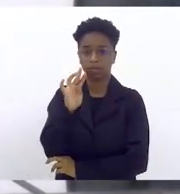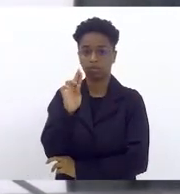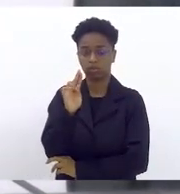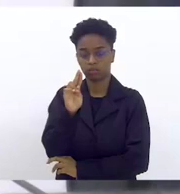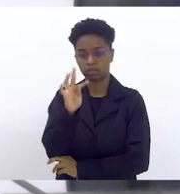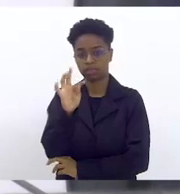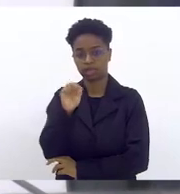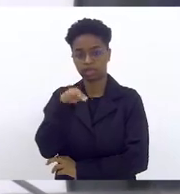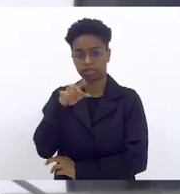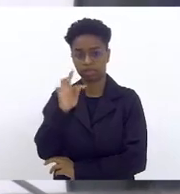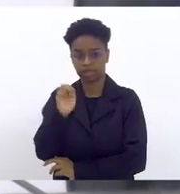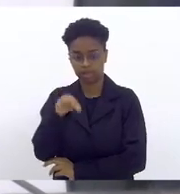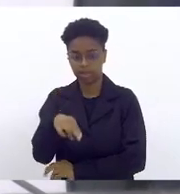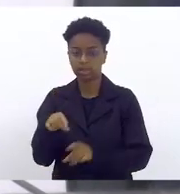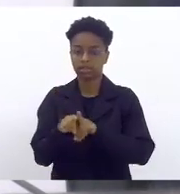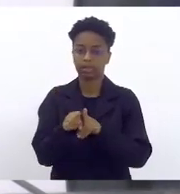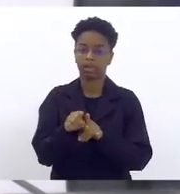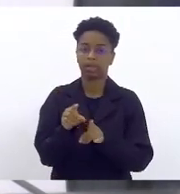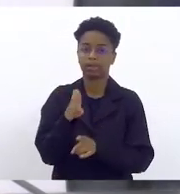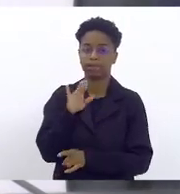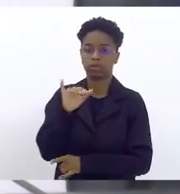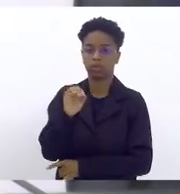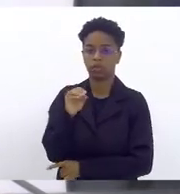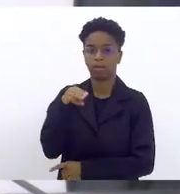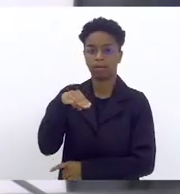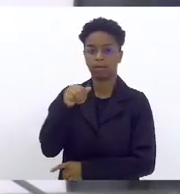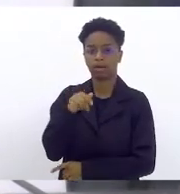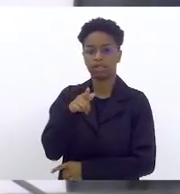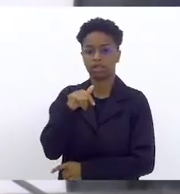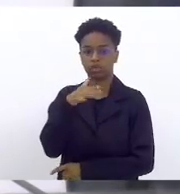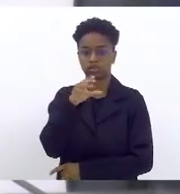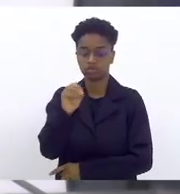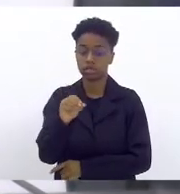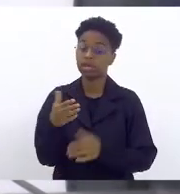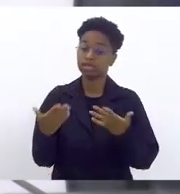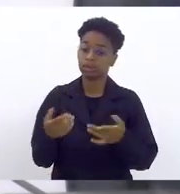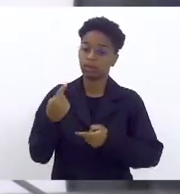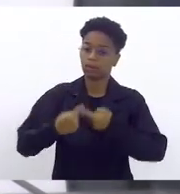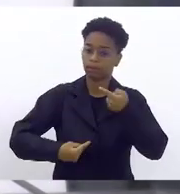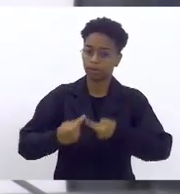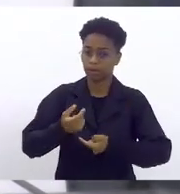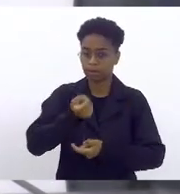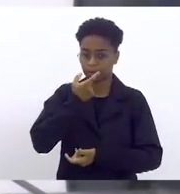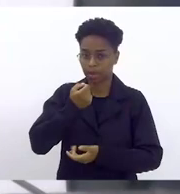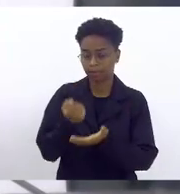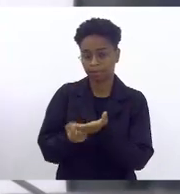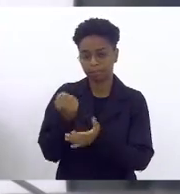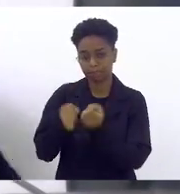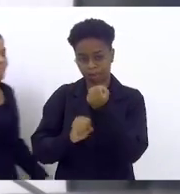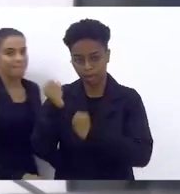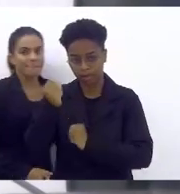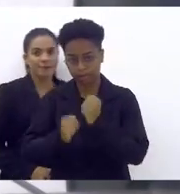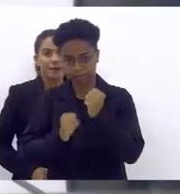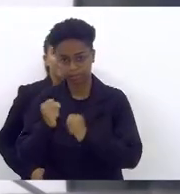a política de genéricos do ministro Serra dos anos 2000 foi um fator